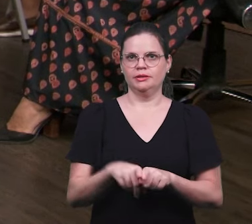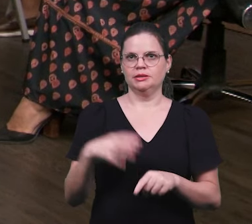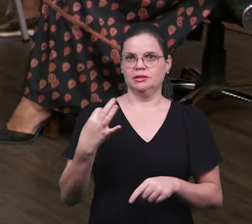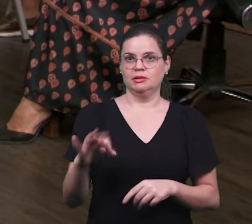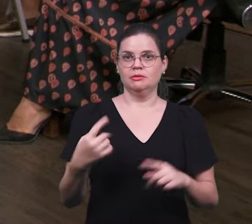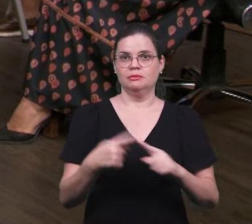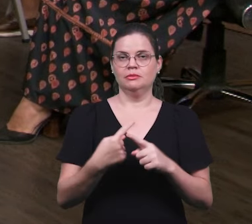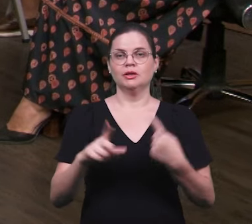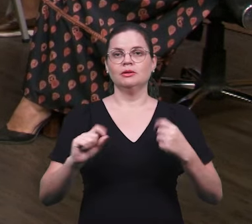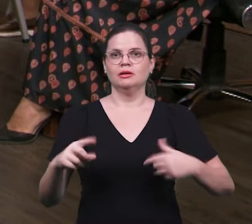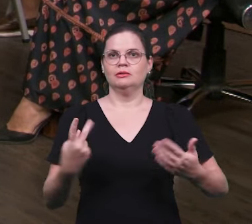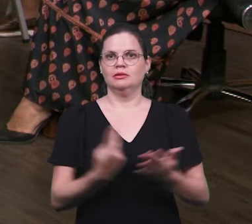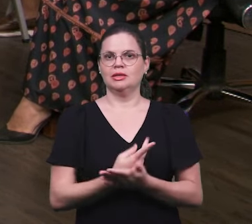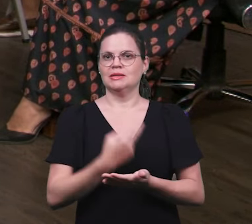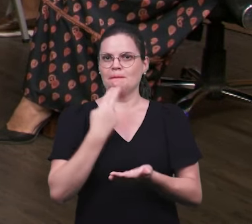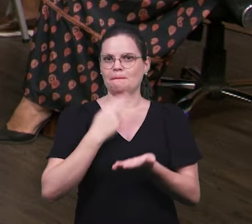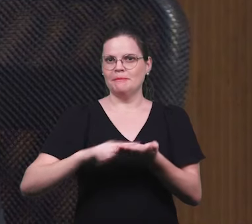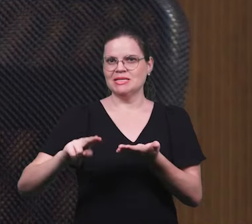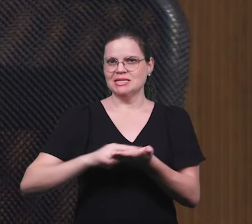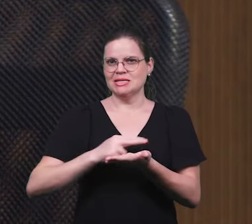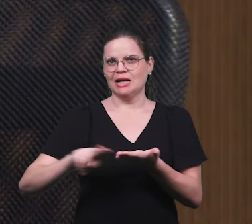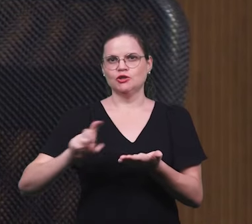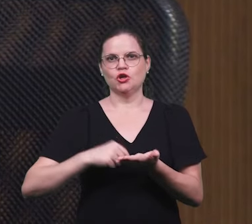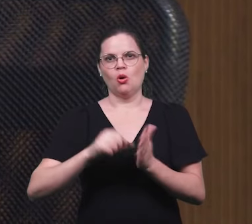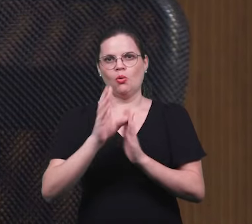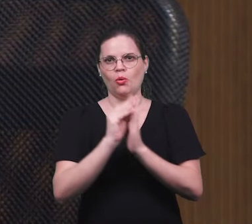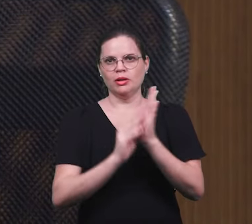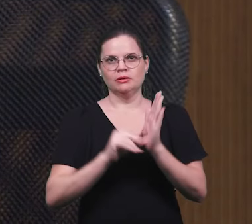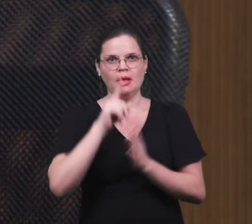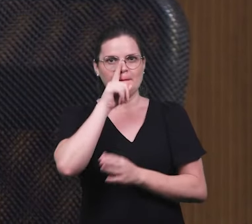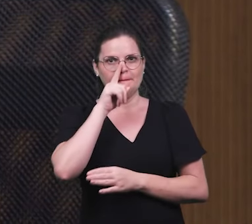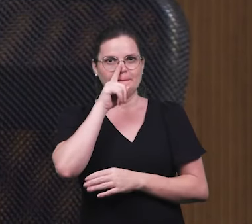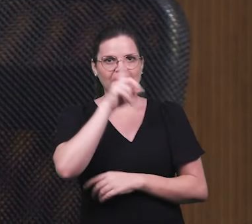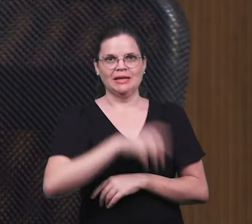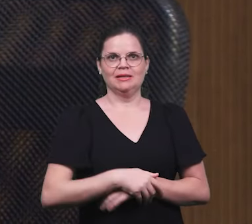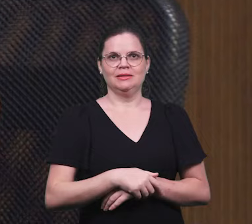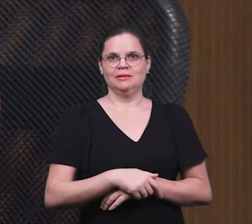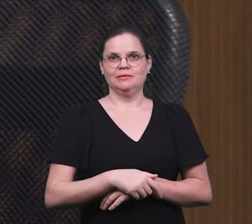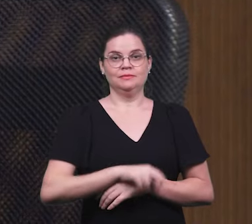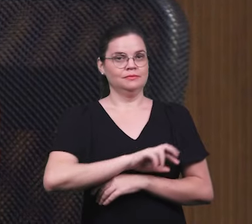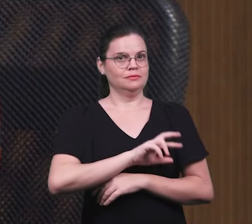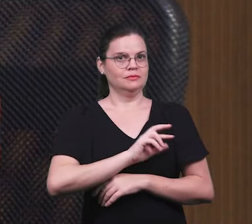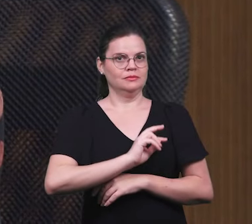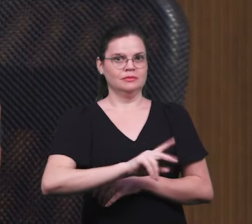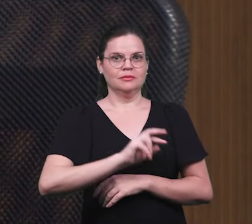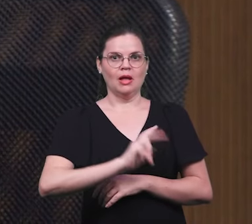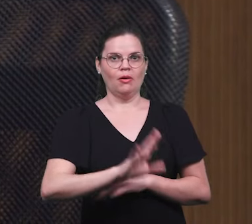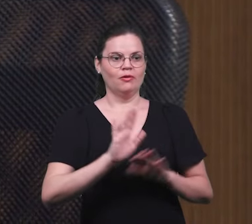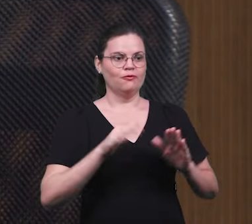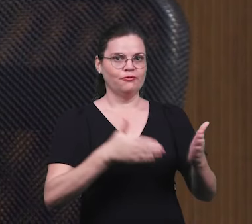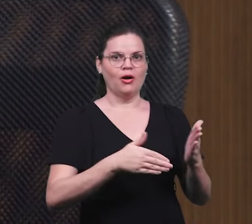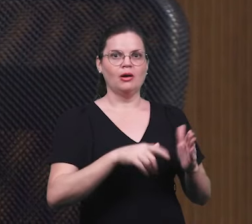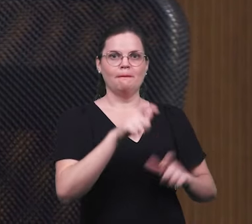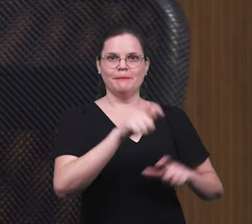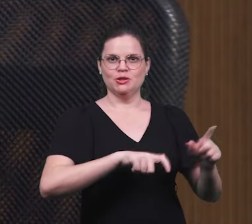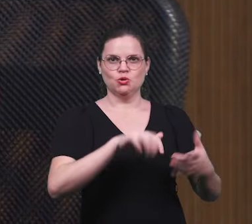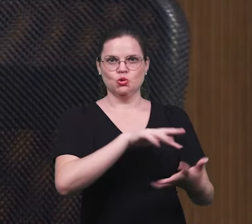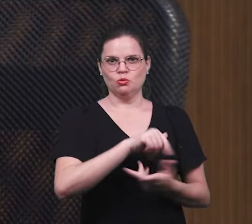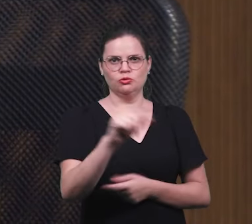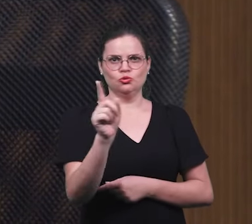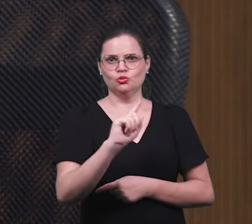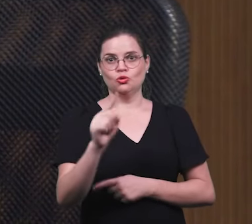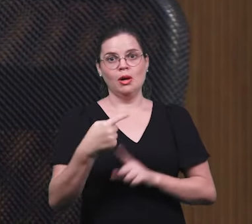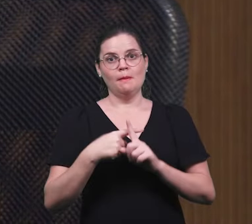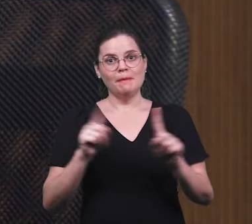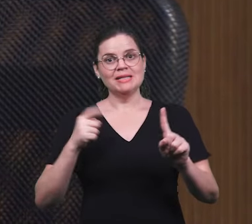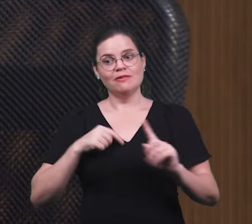essas mensagens, né, perigosas aqui que nós falamos, não são direcionadas para as pessoas que estão no mundo, né, mas são direcionadas para quê? Para